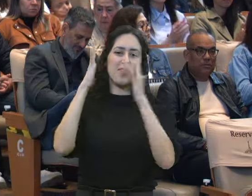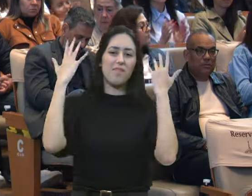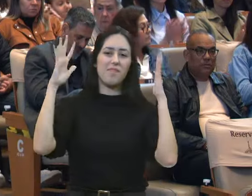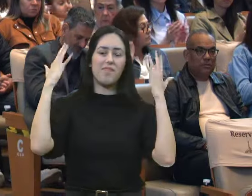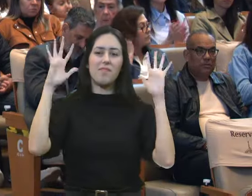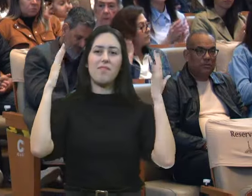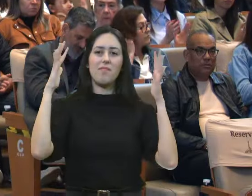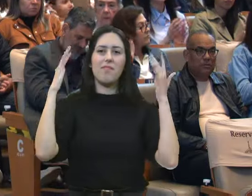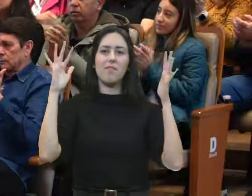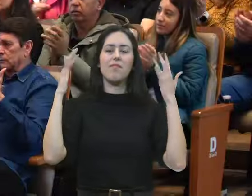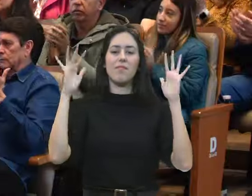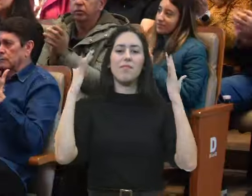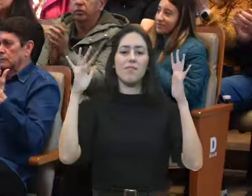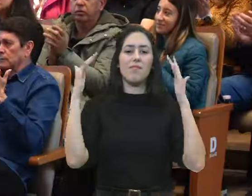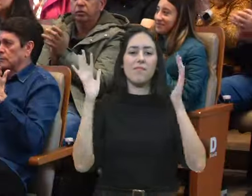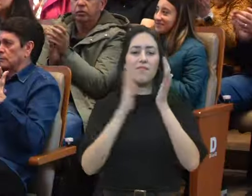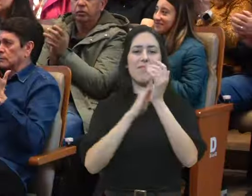Aleluia.